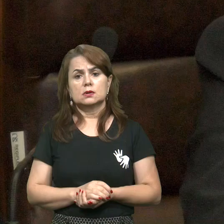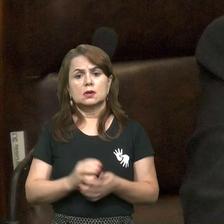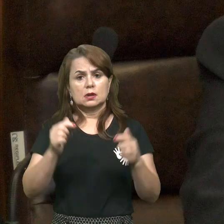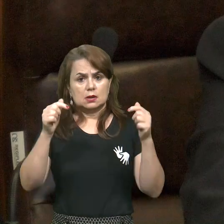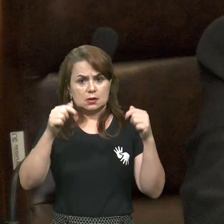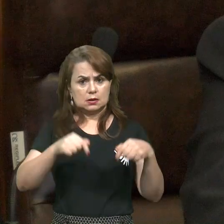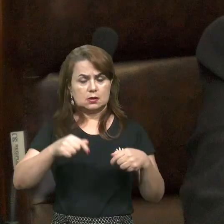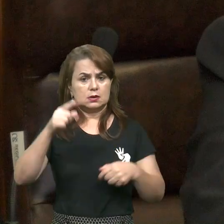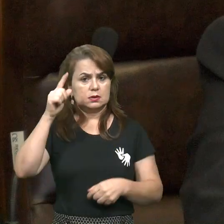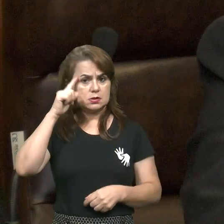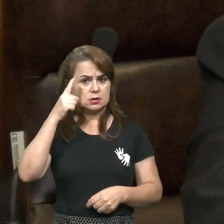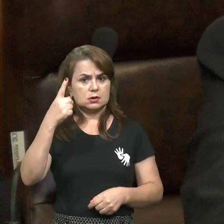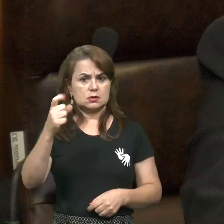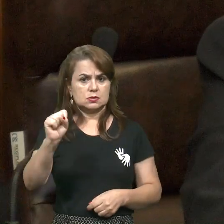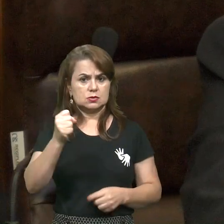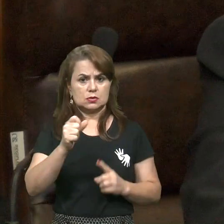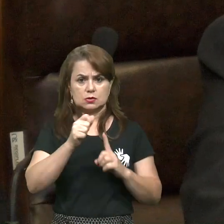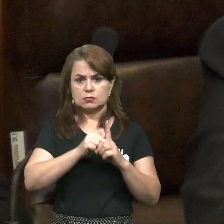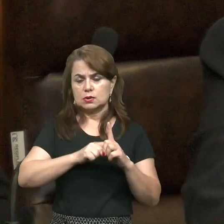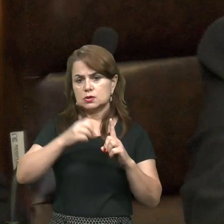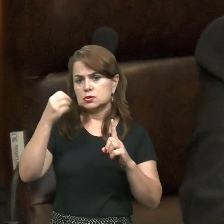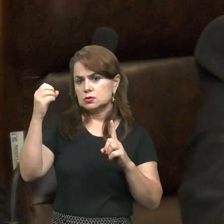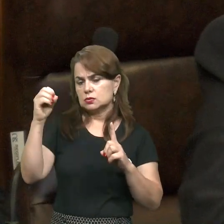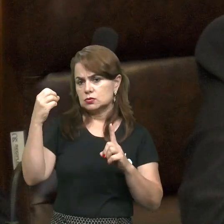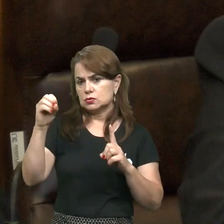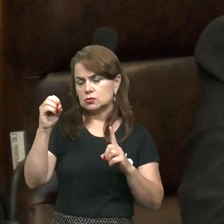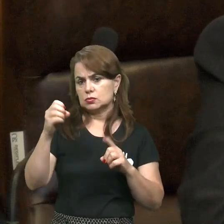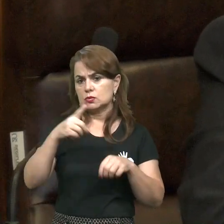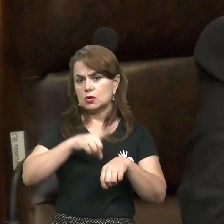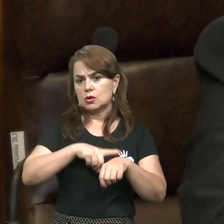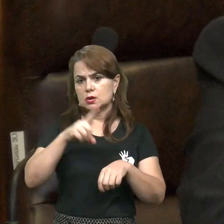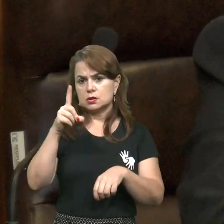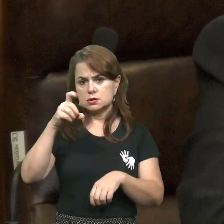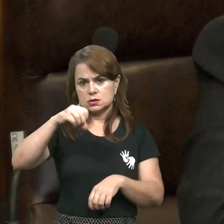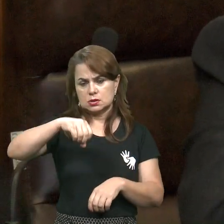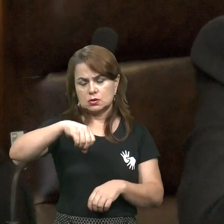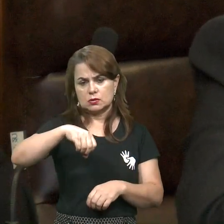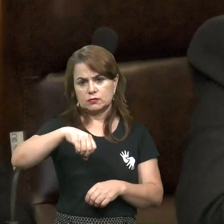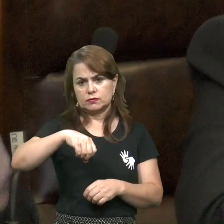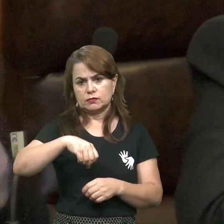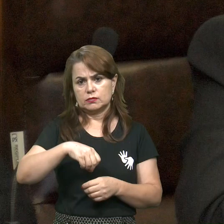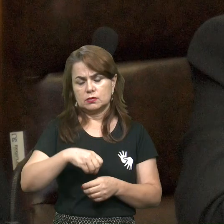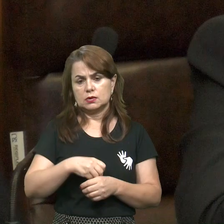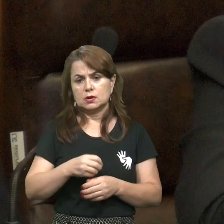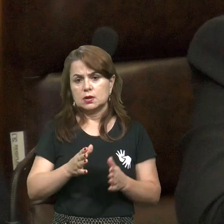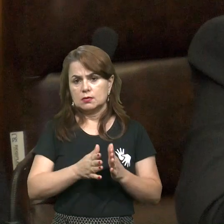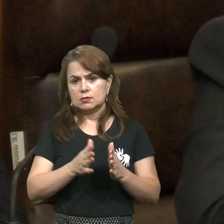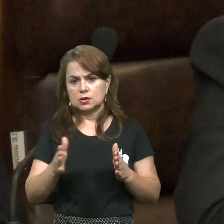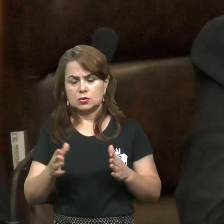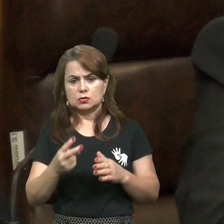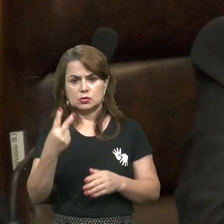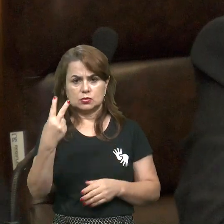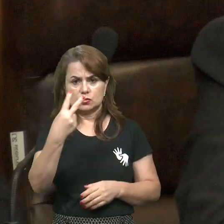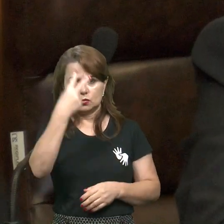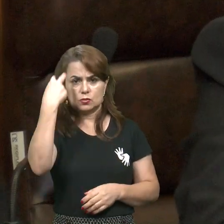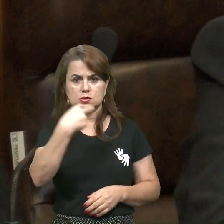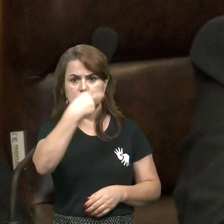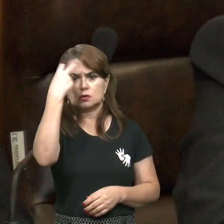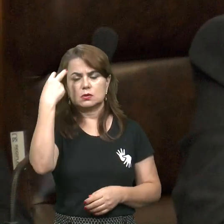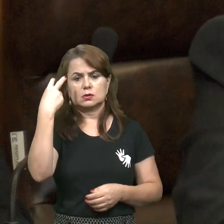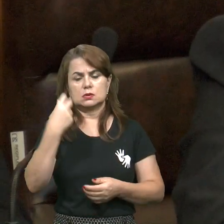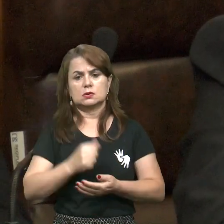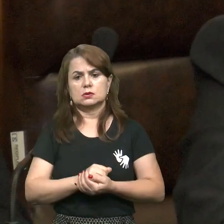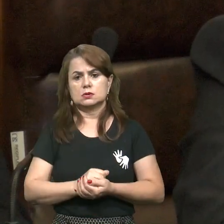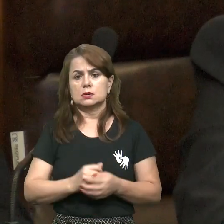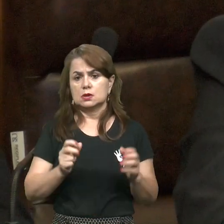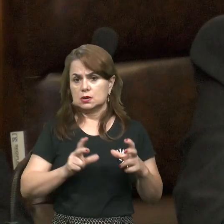realizar-se no dia 18 de outubro de 2023, às 19 horas, com a duração máxima de 2 horas, no plenário da Câmara Municipal,